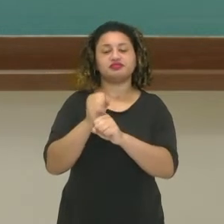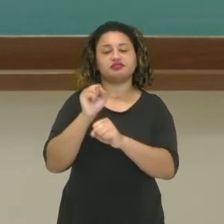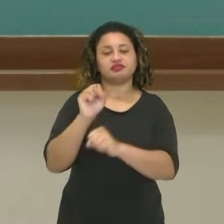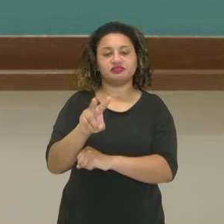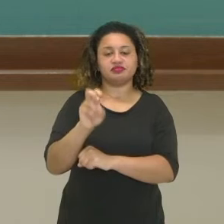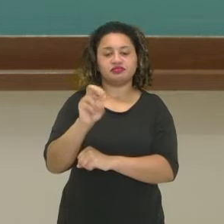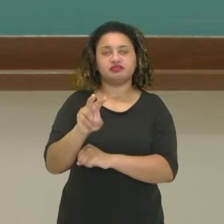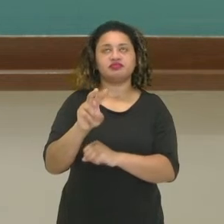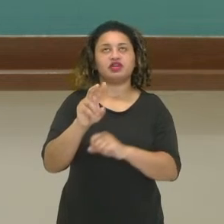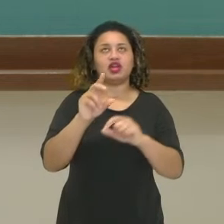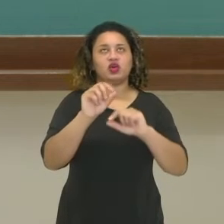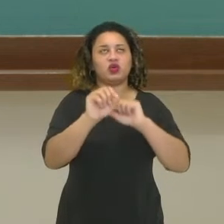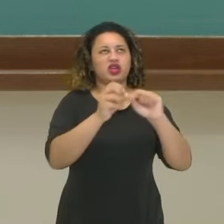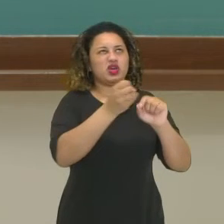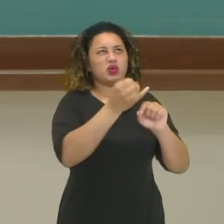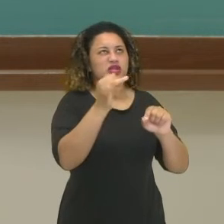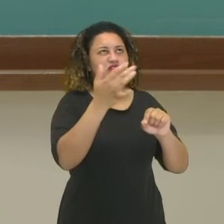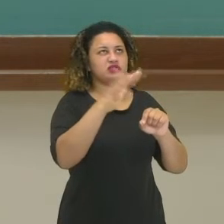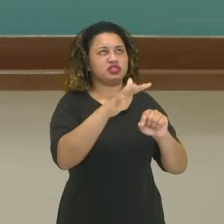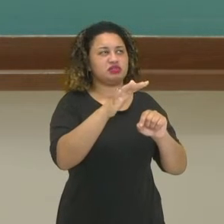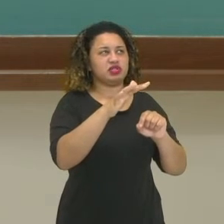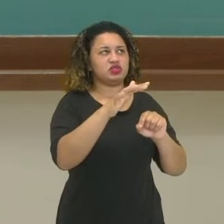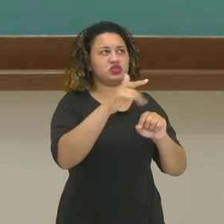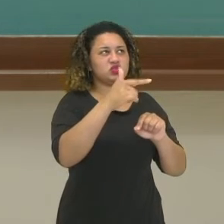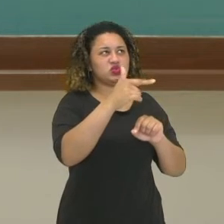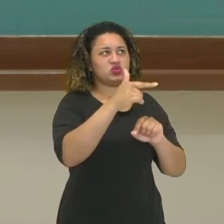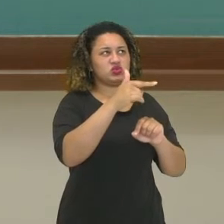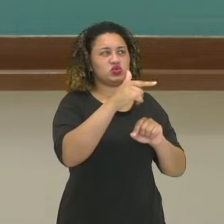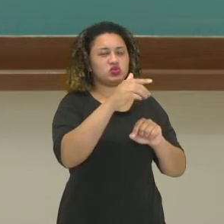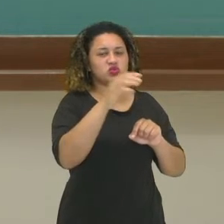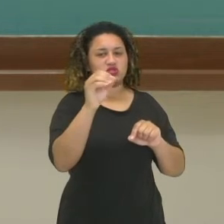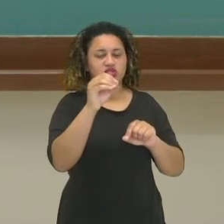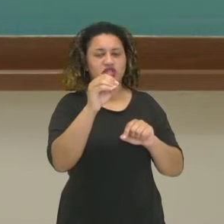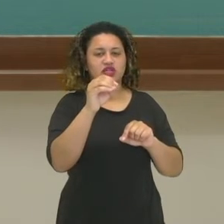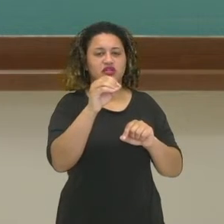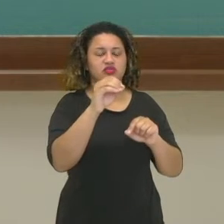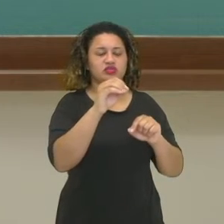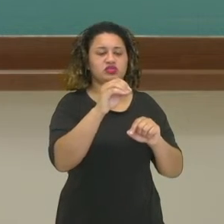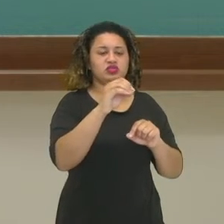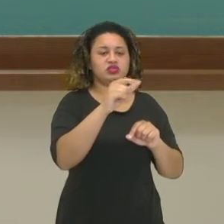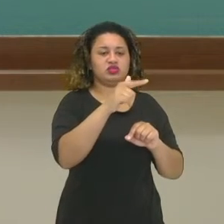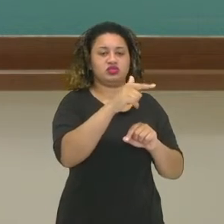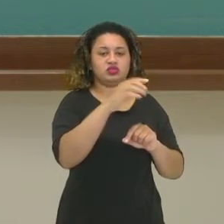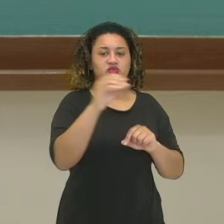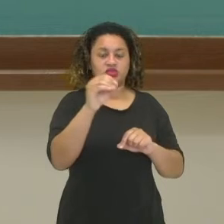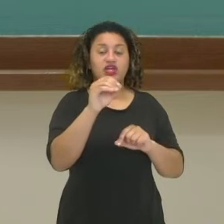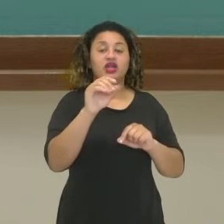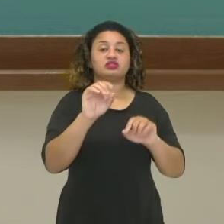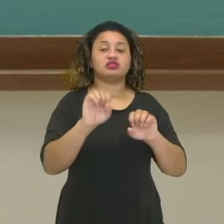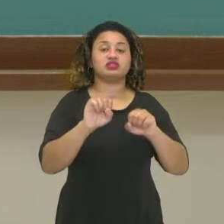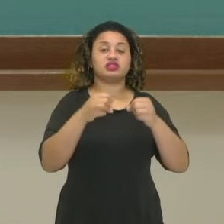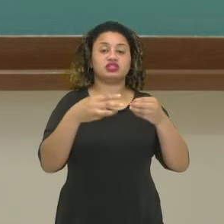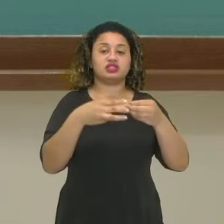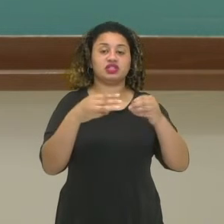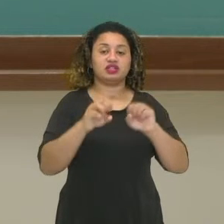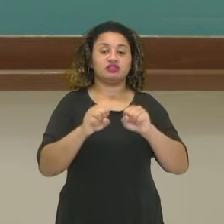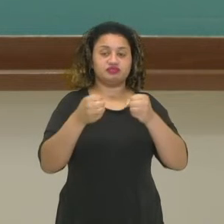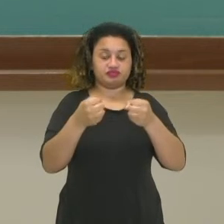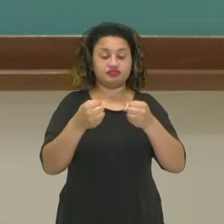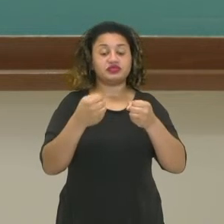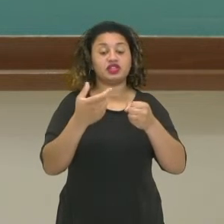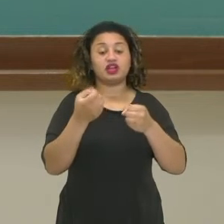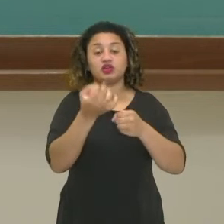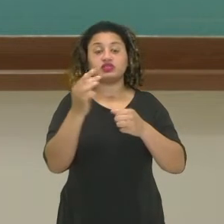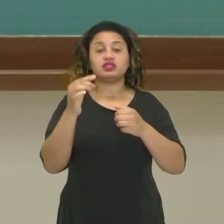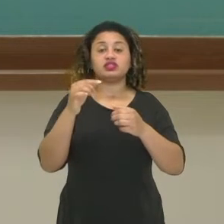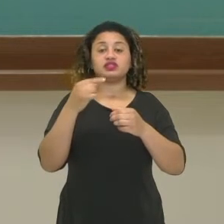de menos de 200 linfócitos T, menos de 200 dessas células de defesa por milímetro de sangue. Se você tem